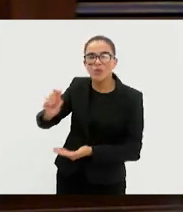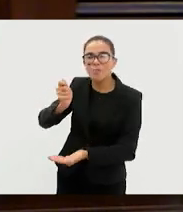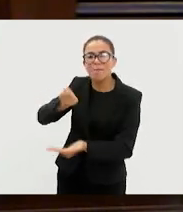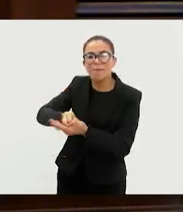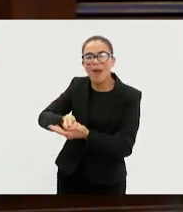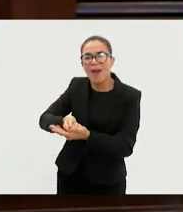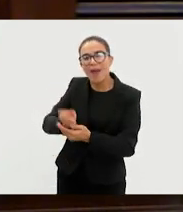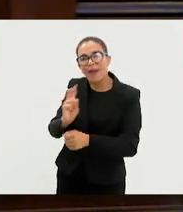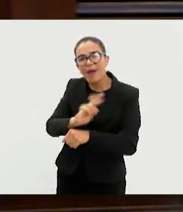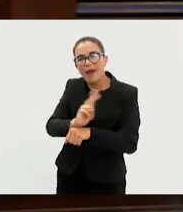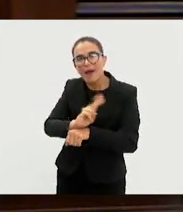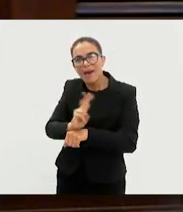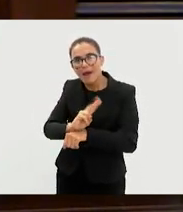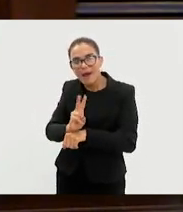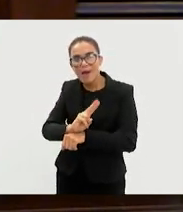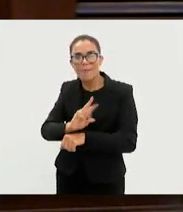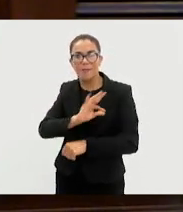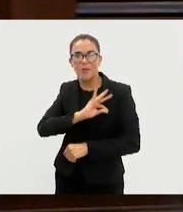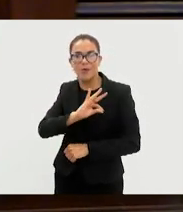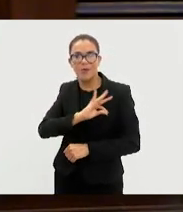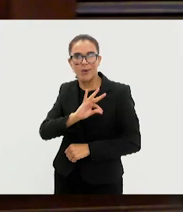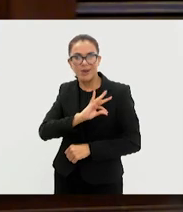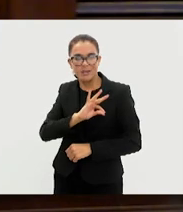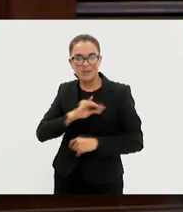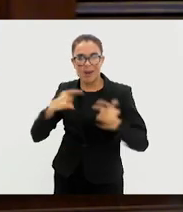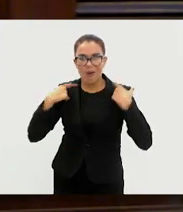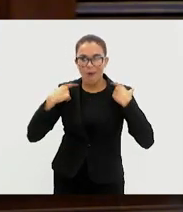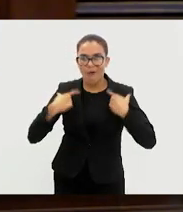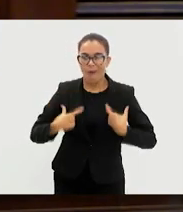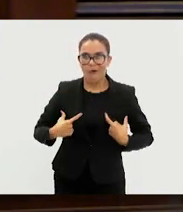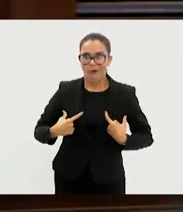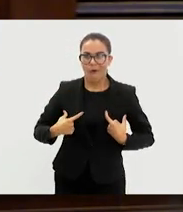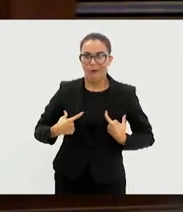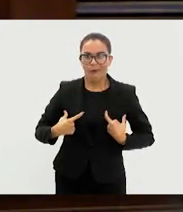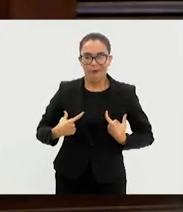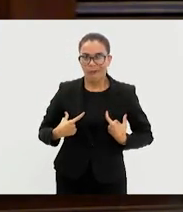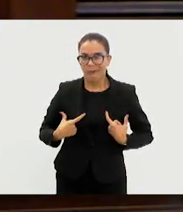agentes civis da segurança presente?